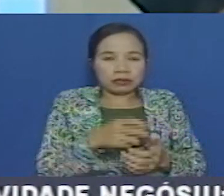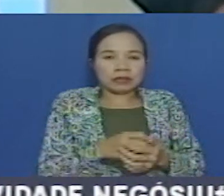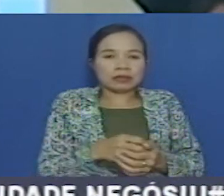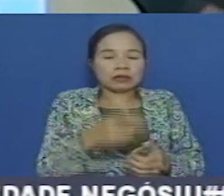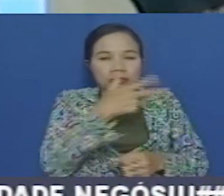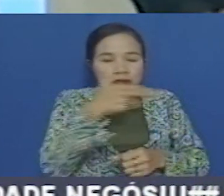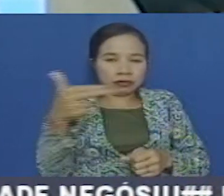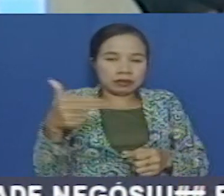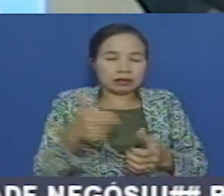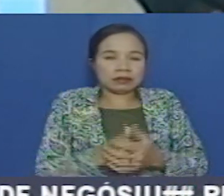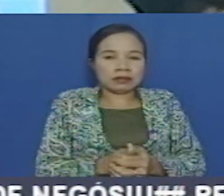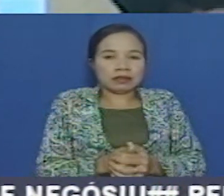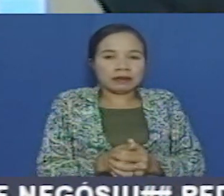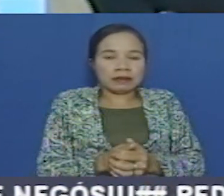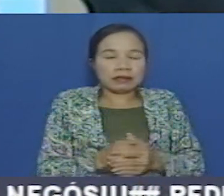fácil, logo.